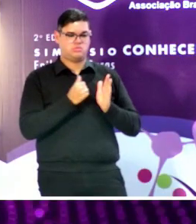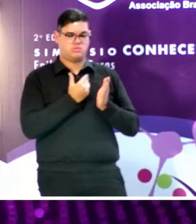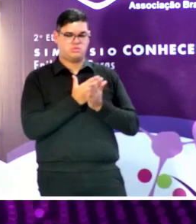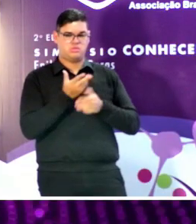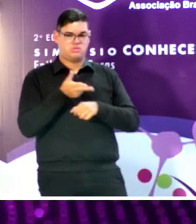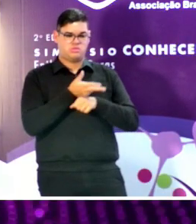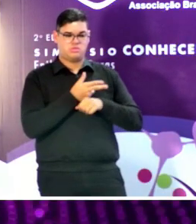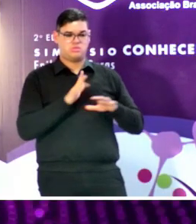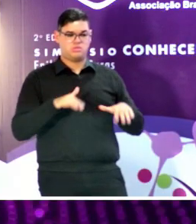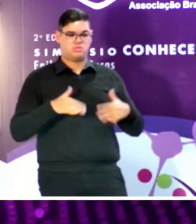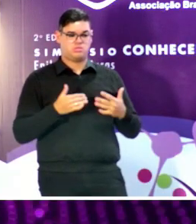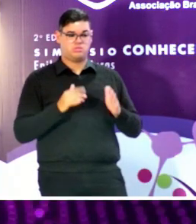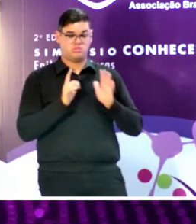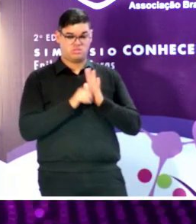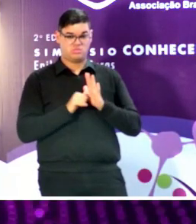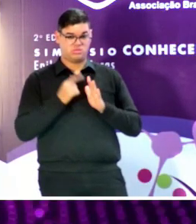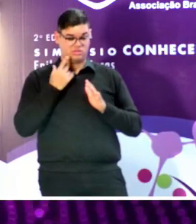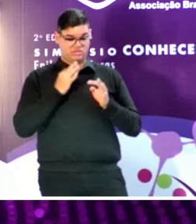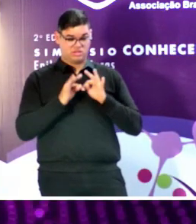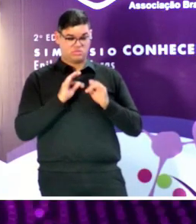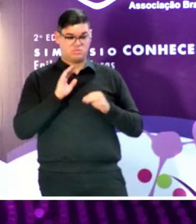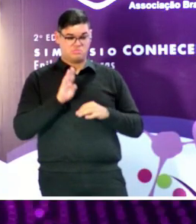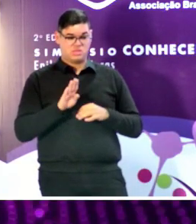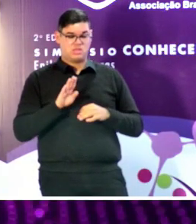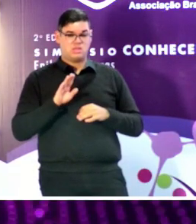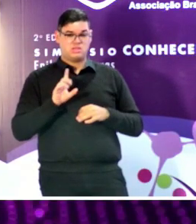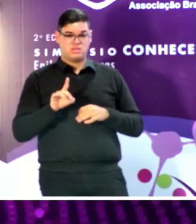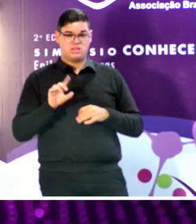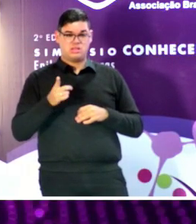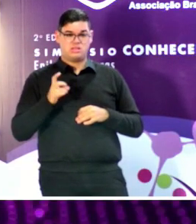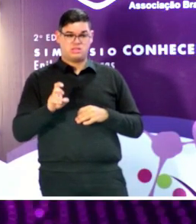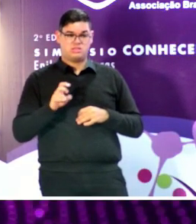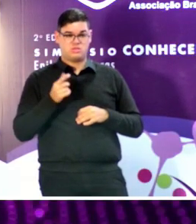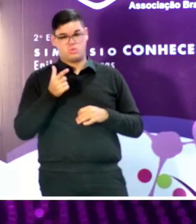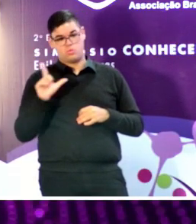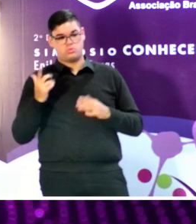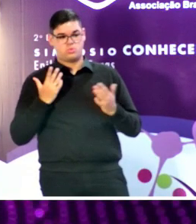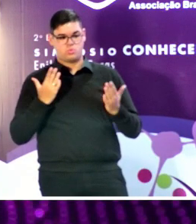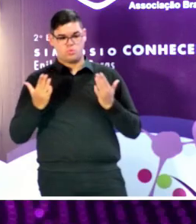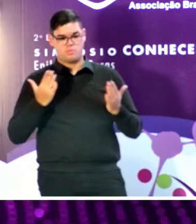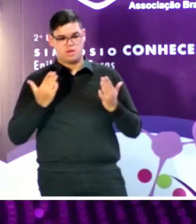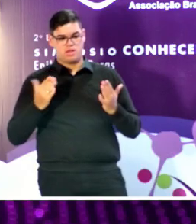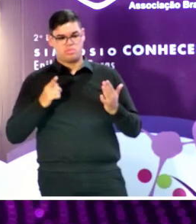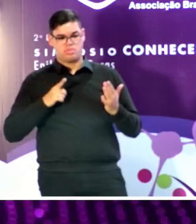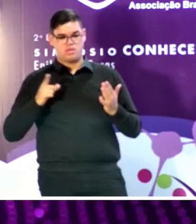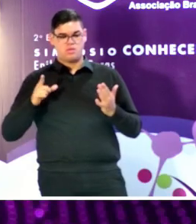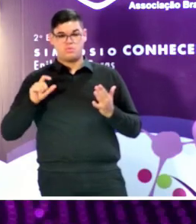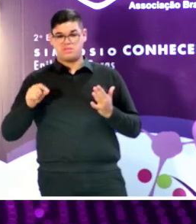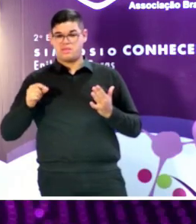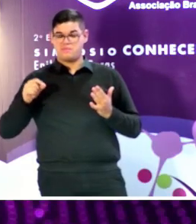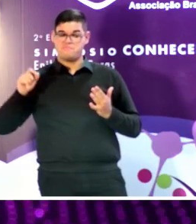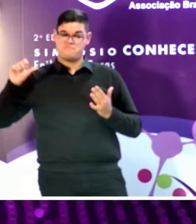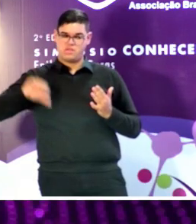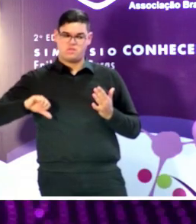Quando a gente tratou com a BD15, se a gente comparar aqui um com o outro, a gente tem uma quantidade de dano muito menor.